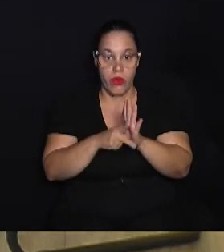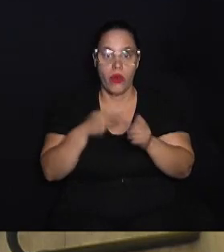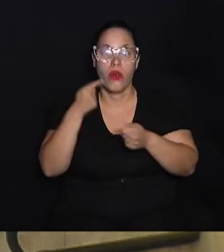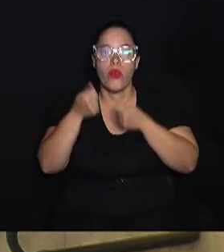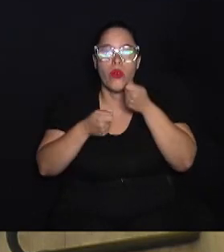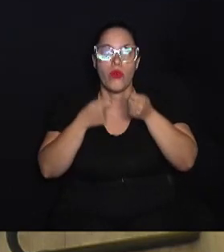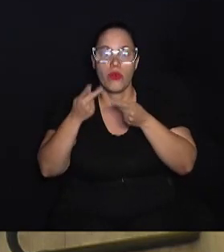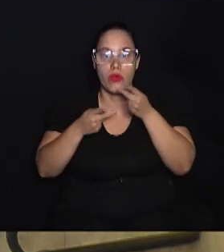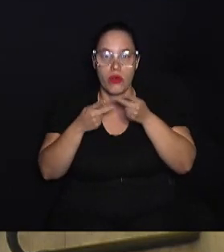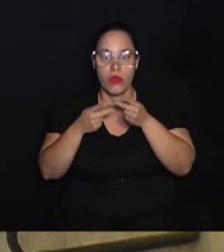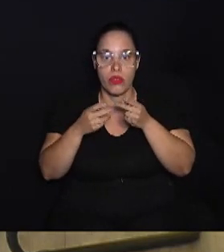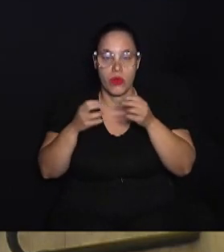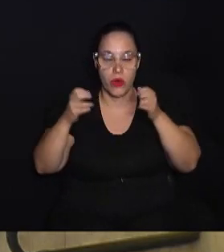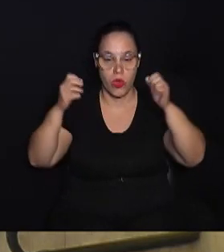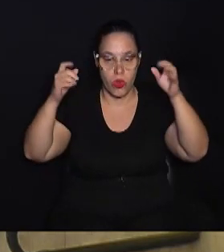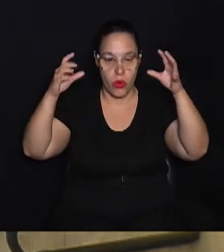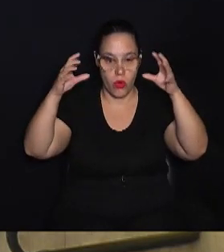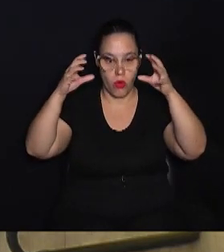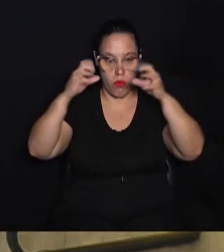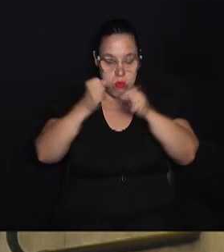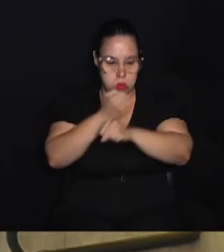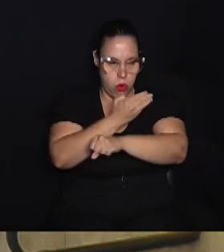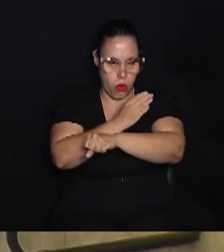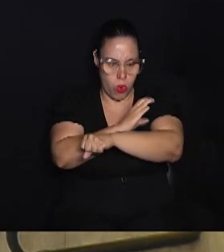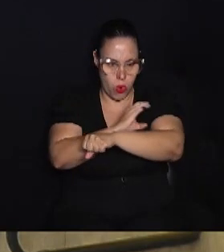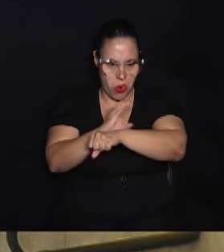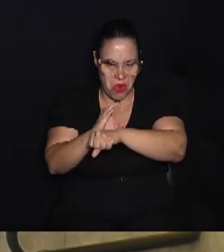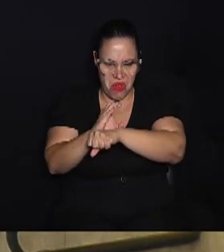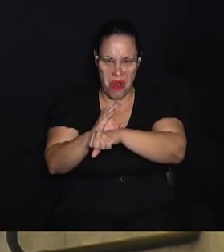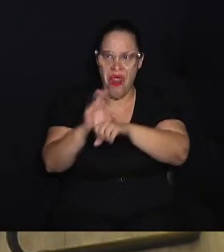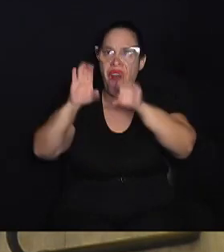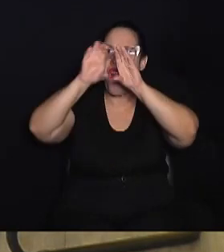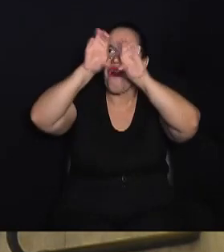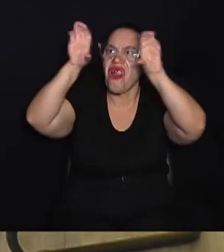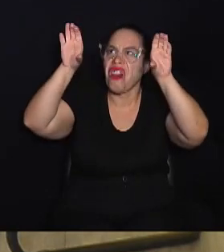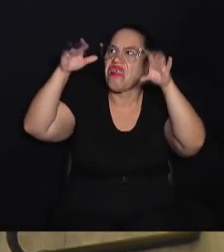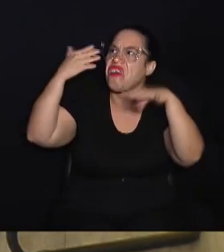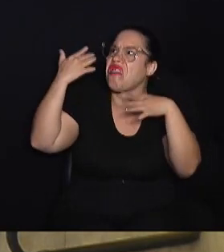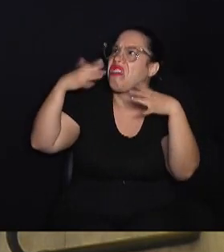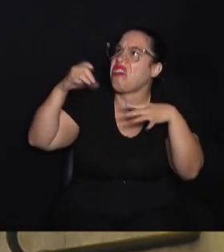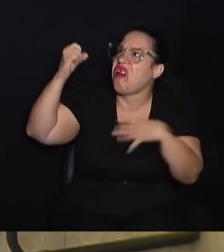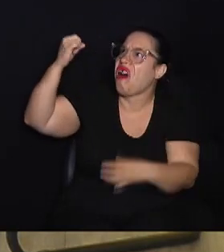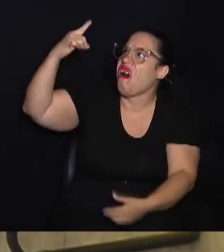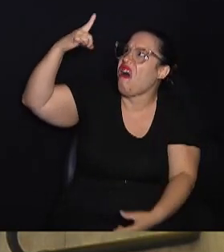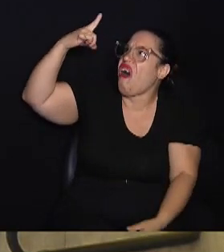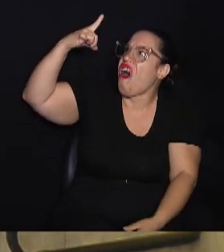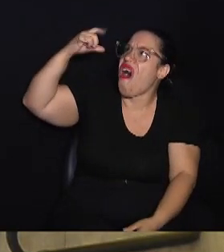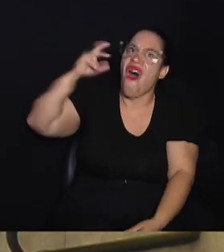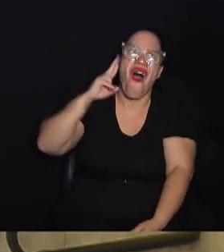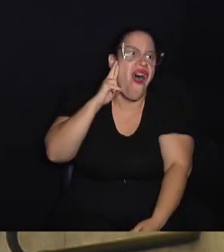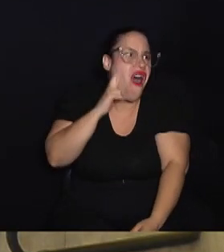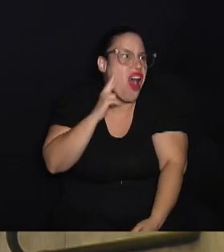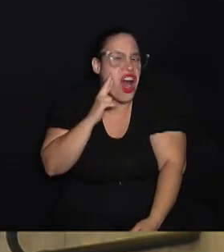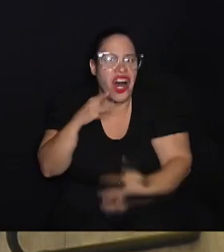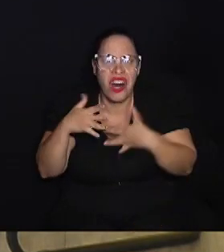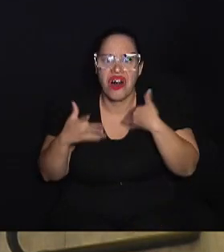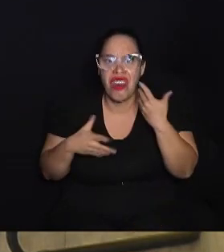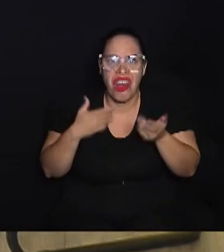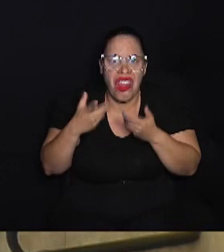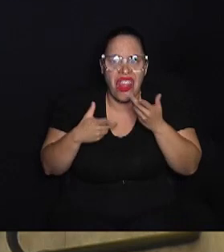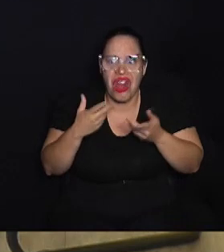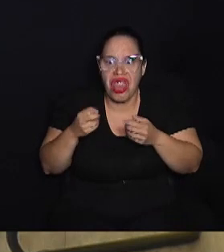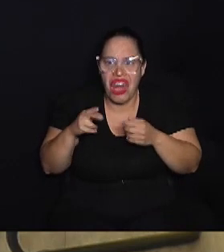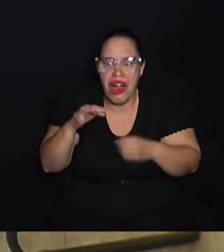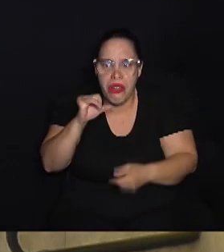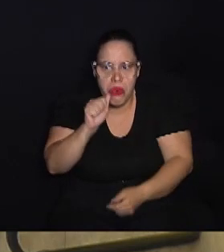dias cinzentos aqui em Campinas, o que estava acontecendo, aquele céu, com aquele sol rosa, mas tudo meio uma